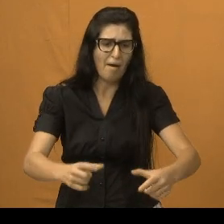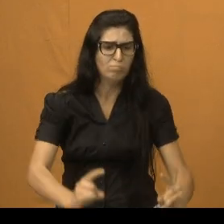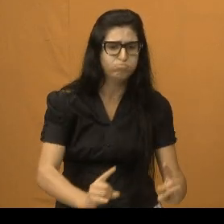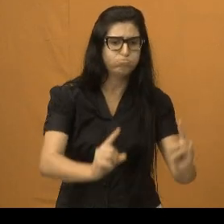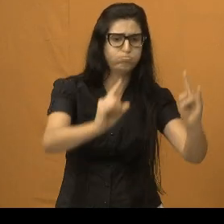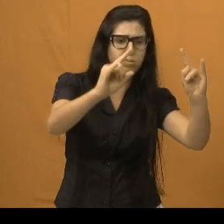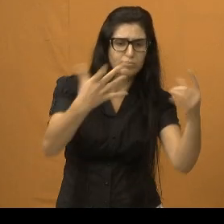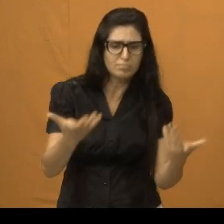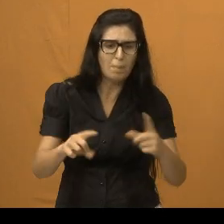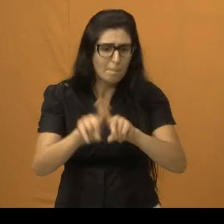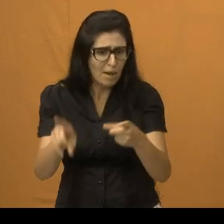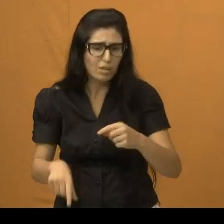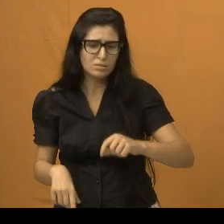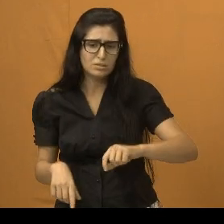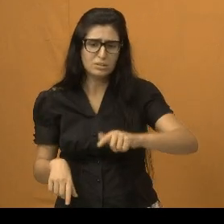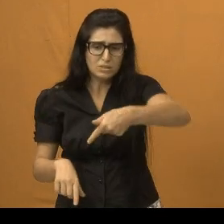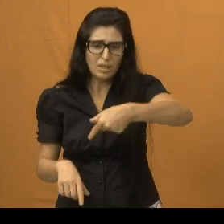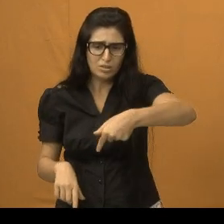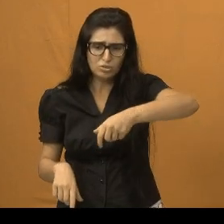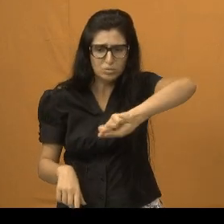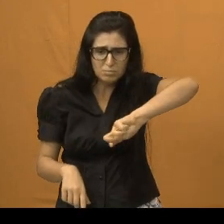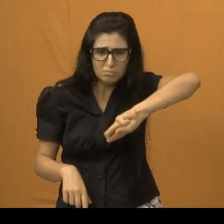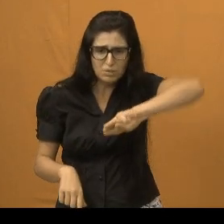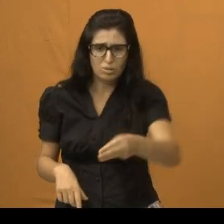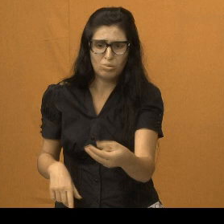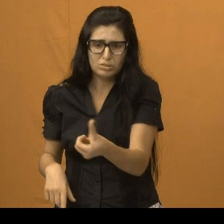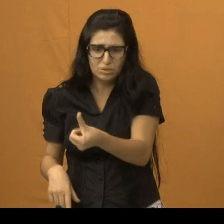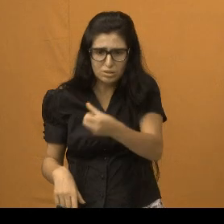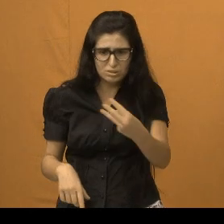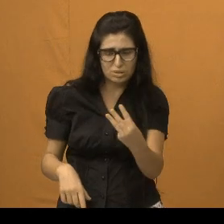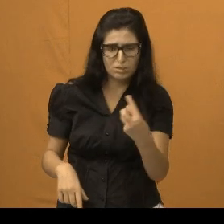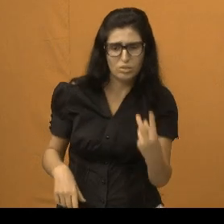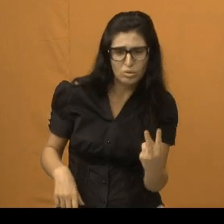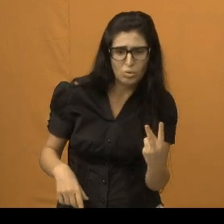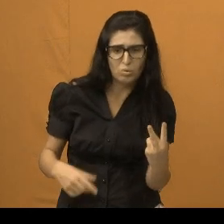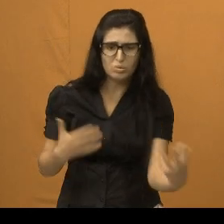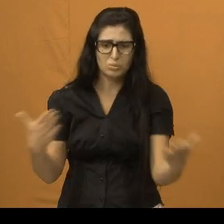de 7.632.000, auferindo em torno de